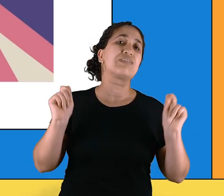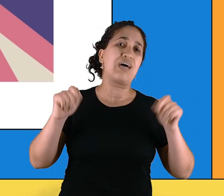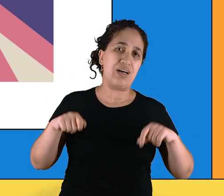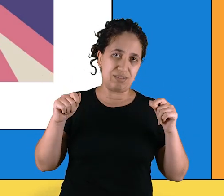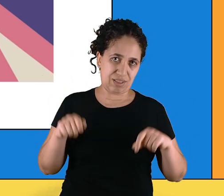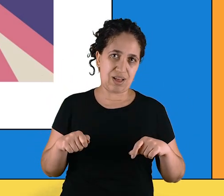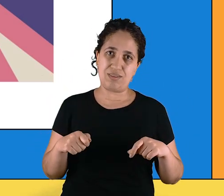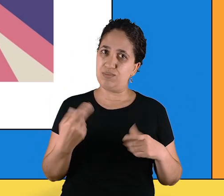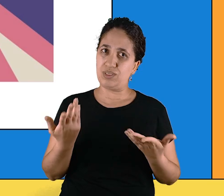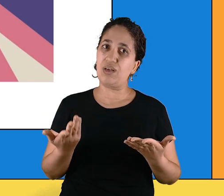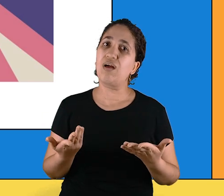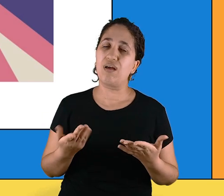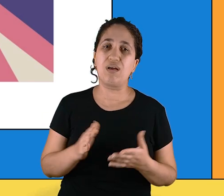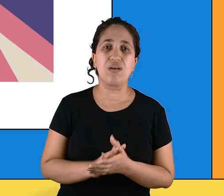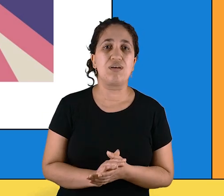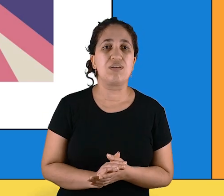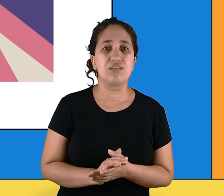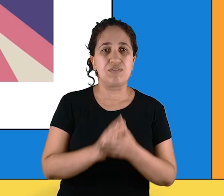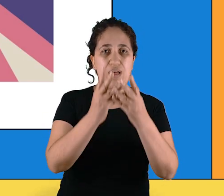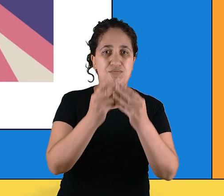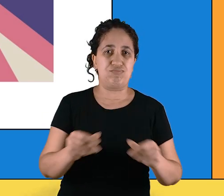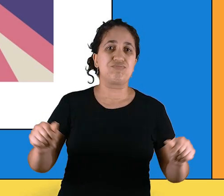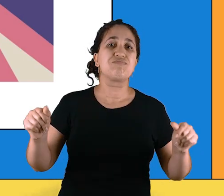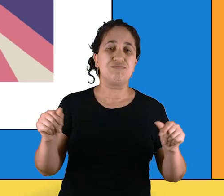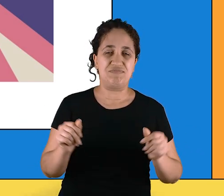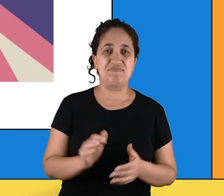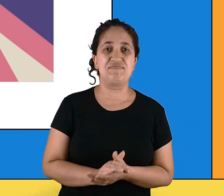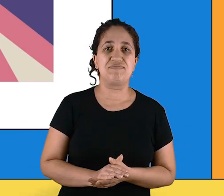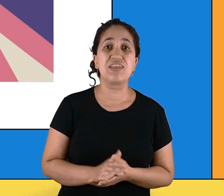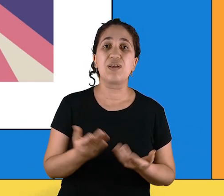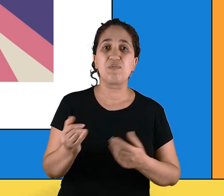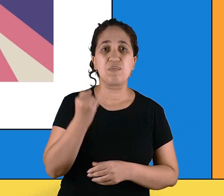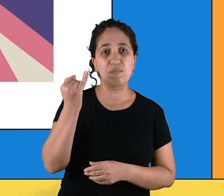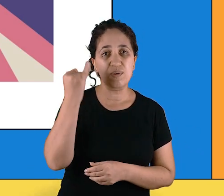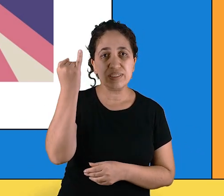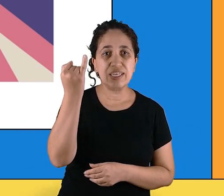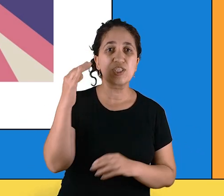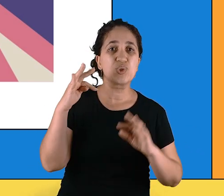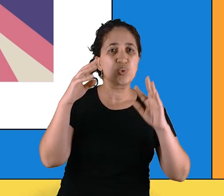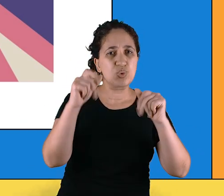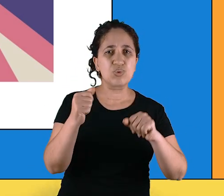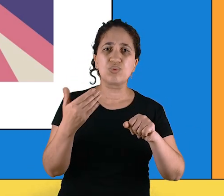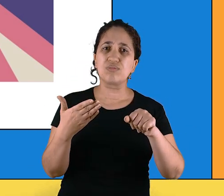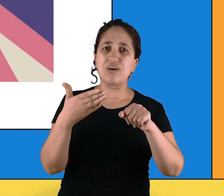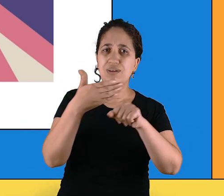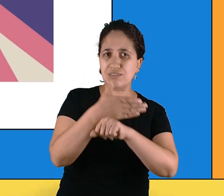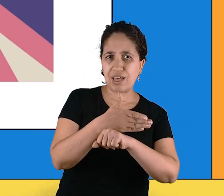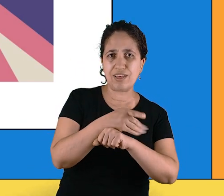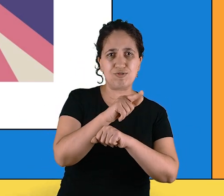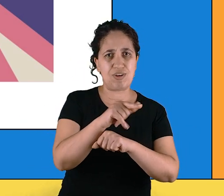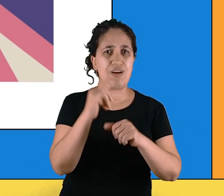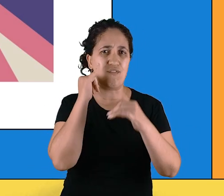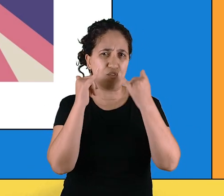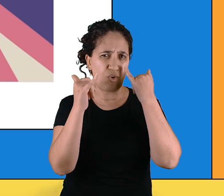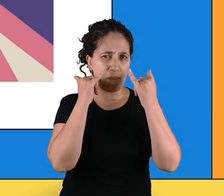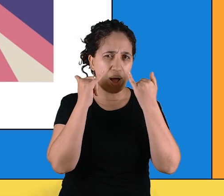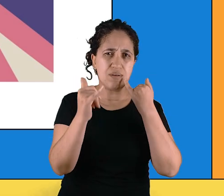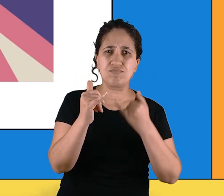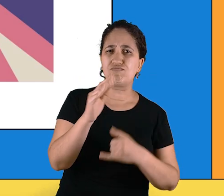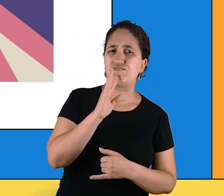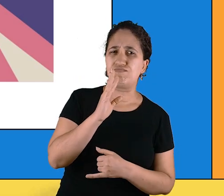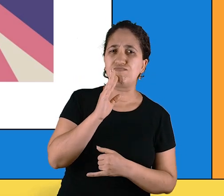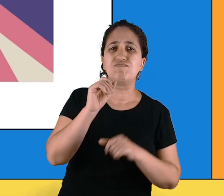mais sentido, né? Que elas estão sendo aí diluídas. Então, é importante que todo mundo que tem acesso a essas informações, a